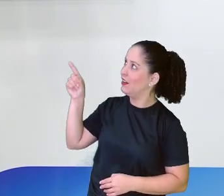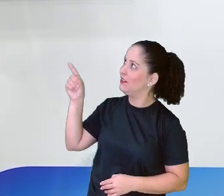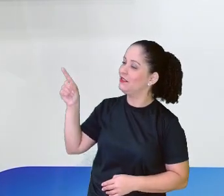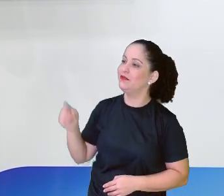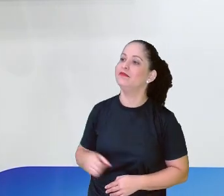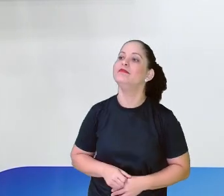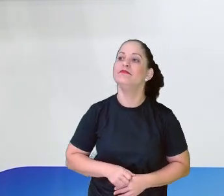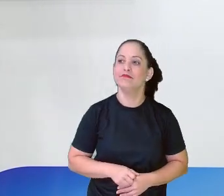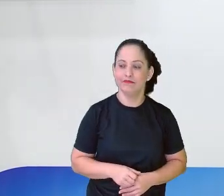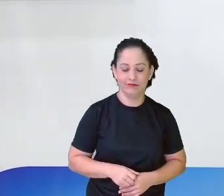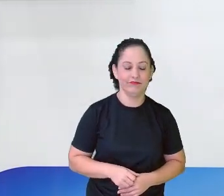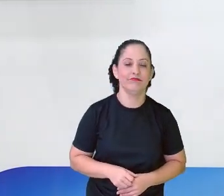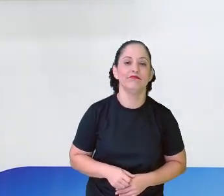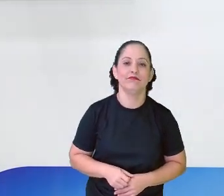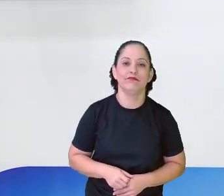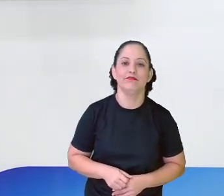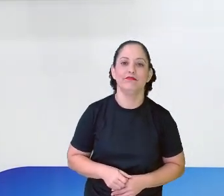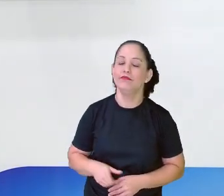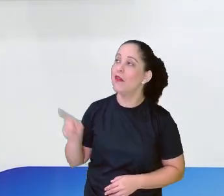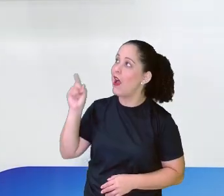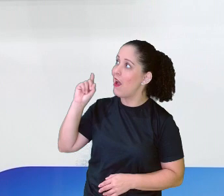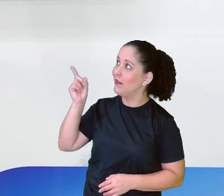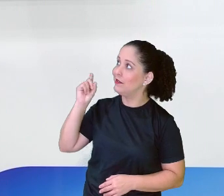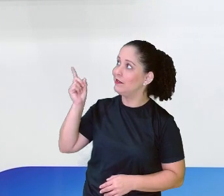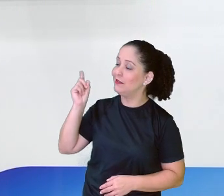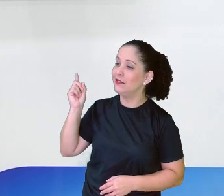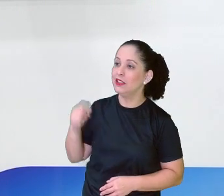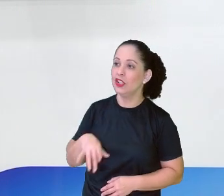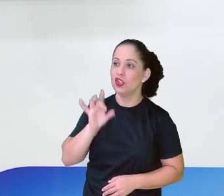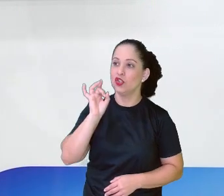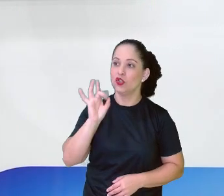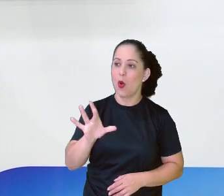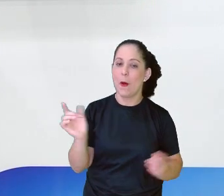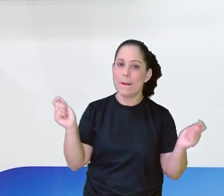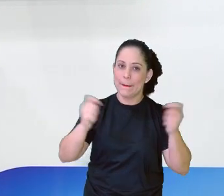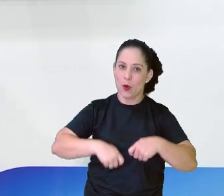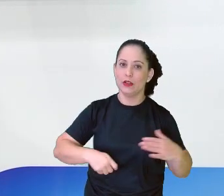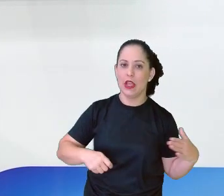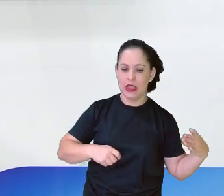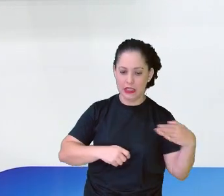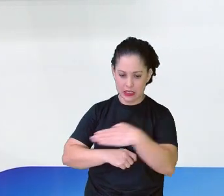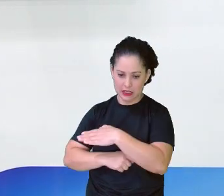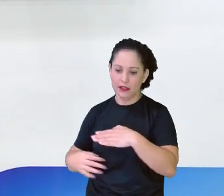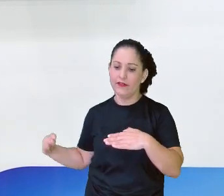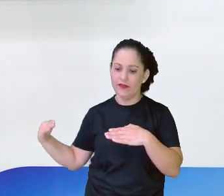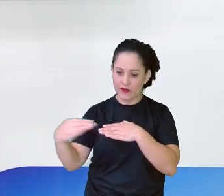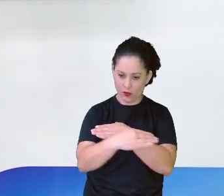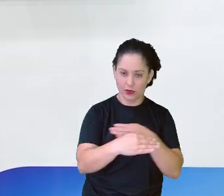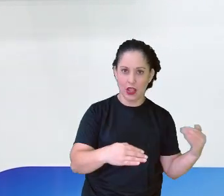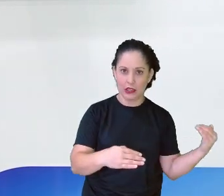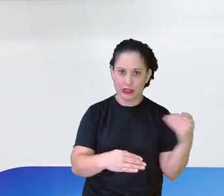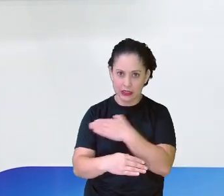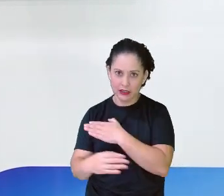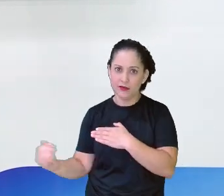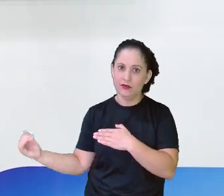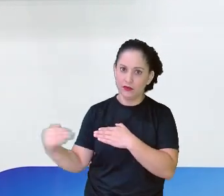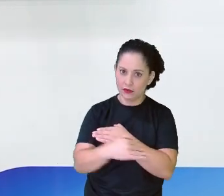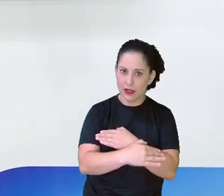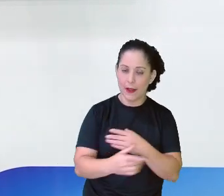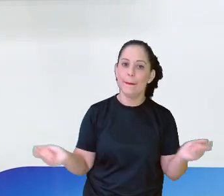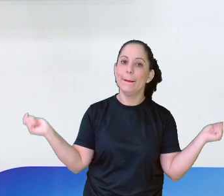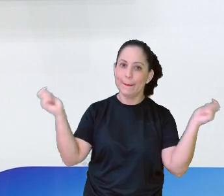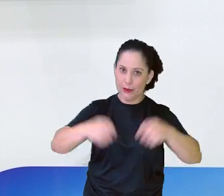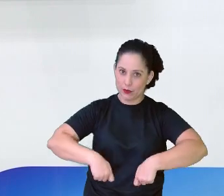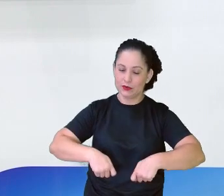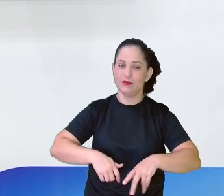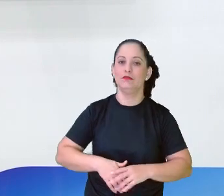Duarte Coelho, ó, tá vendo? Aqui nessa ponte, eles podem fazer esse processo de ir e voltar. Ou eu estou confundindo, professora Mauricéia?